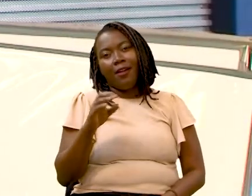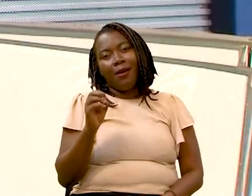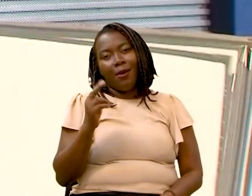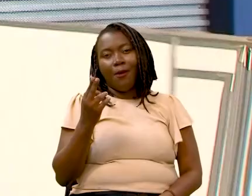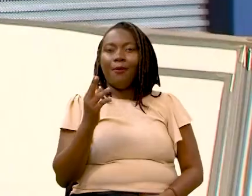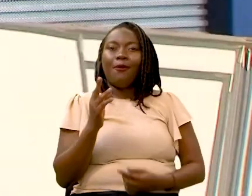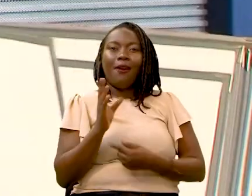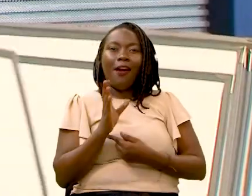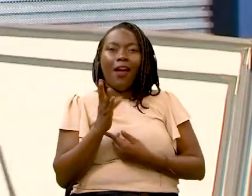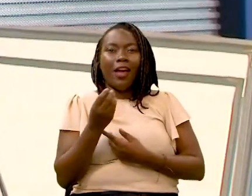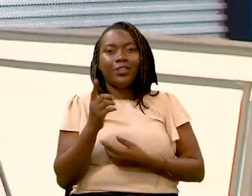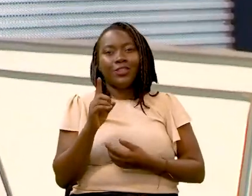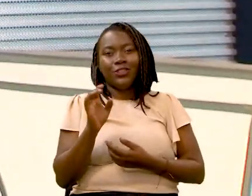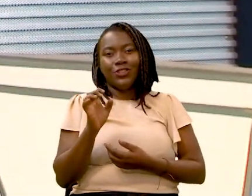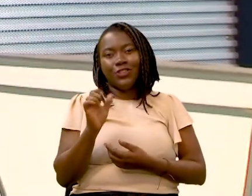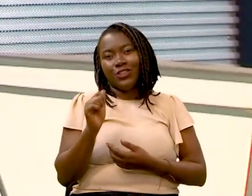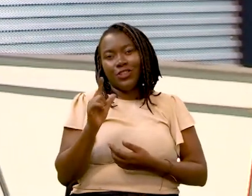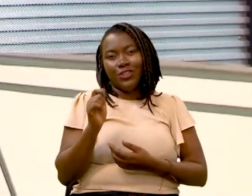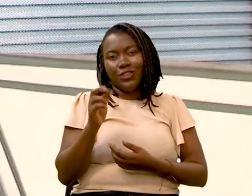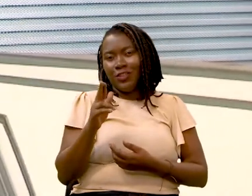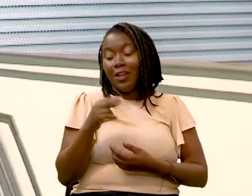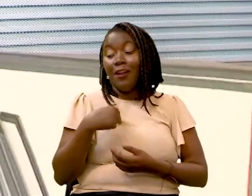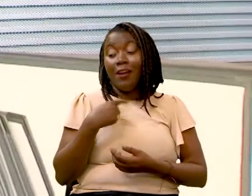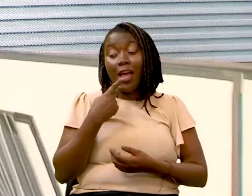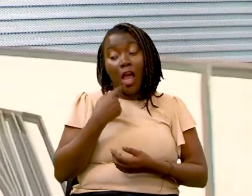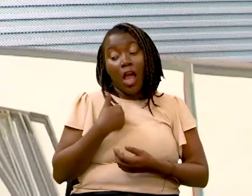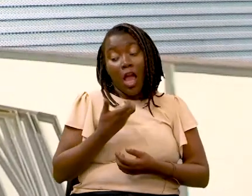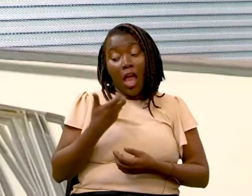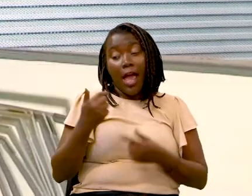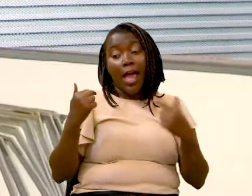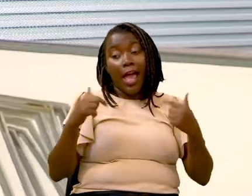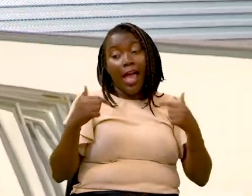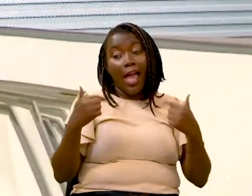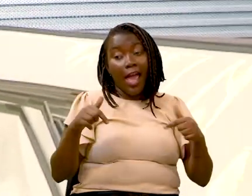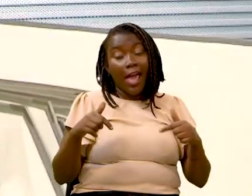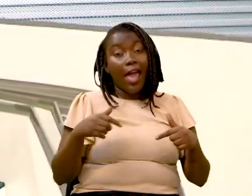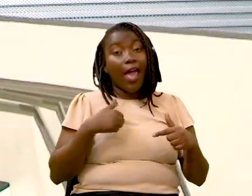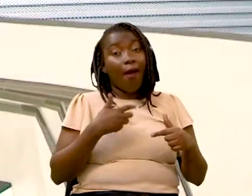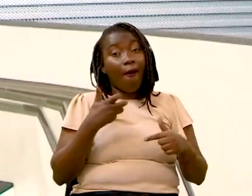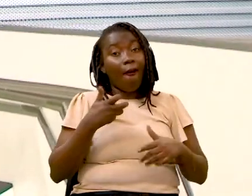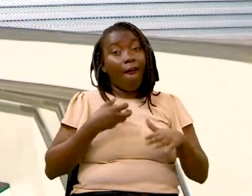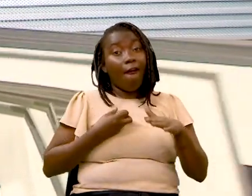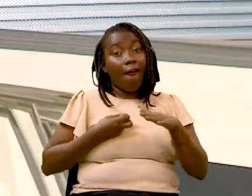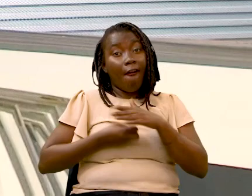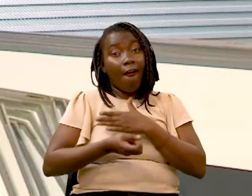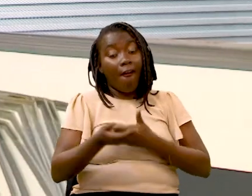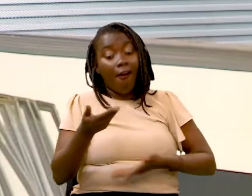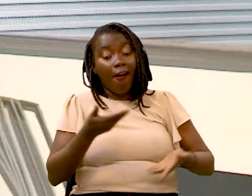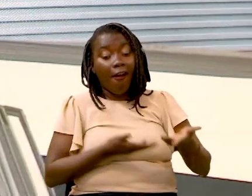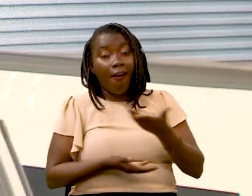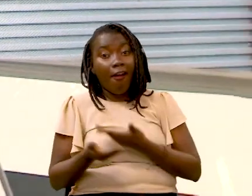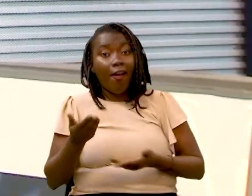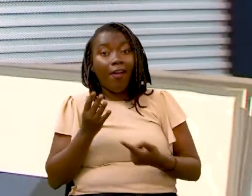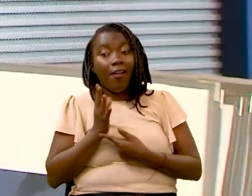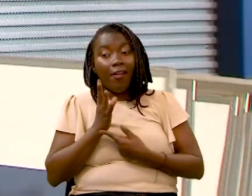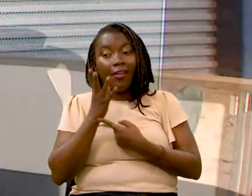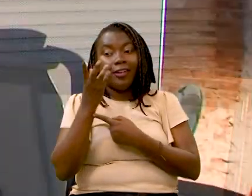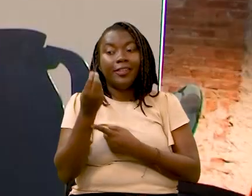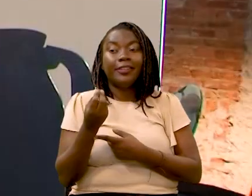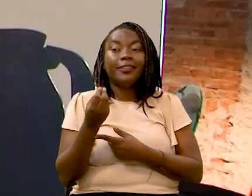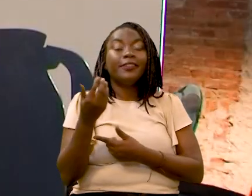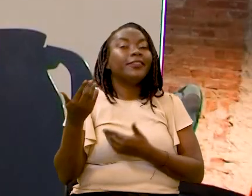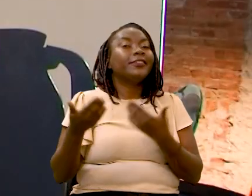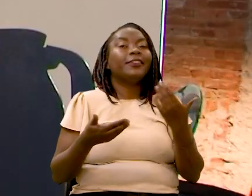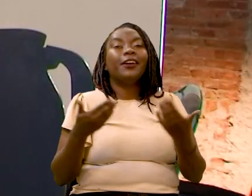art dealer. E eu dizia para eles, eu quero trabalhar, eu sabia que eu queria estar no meio das obras de arte.